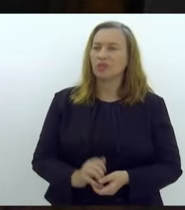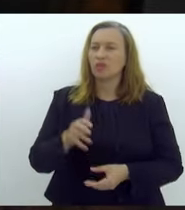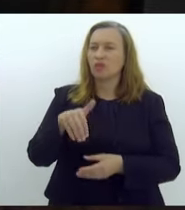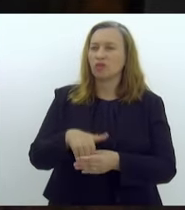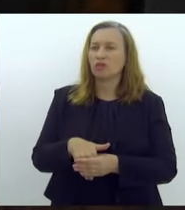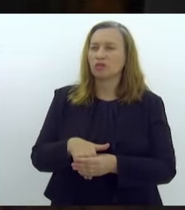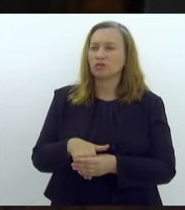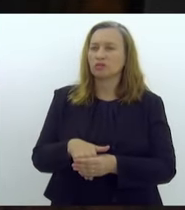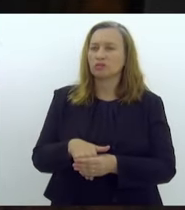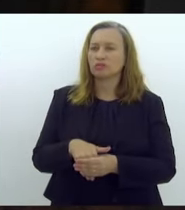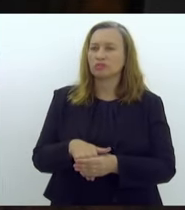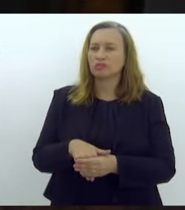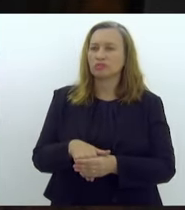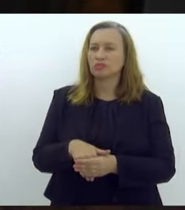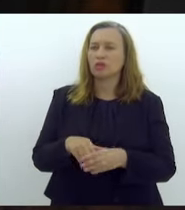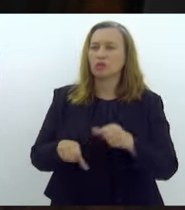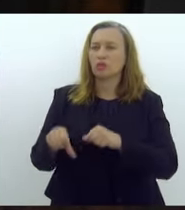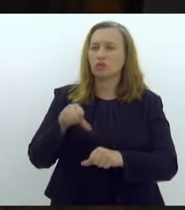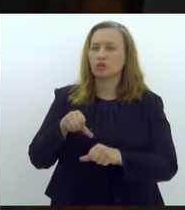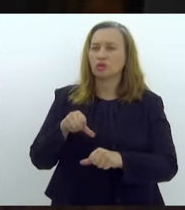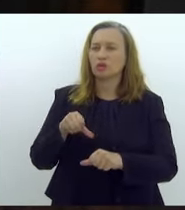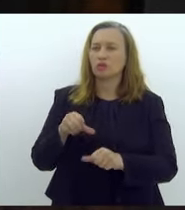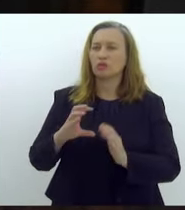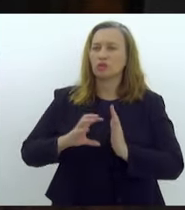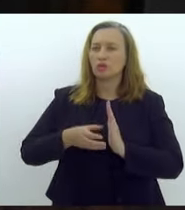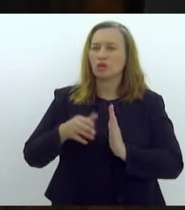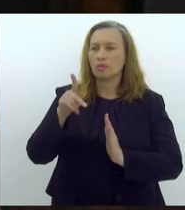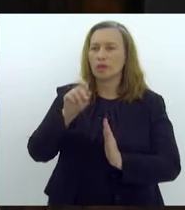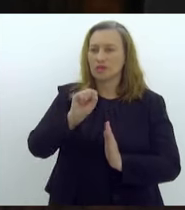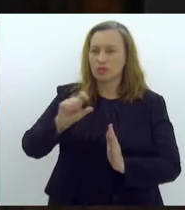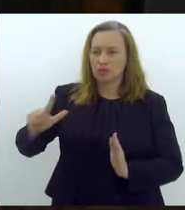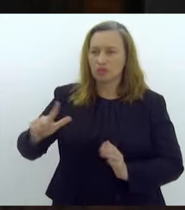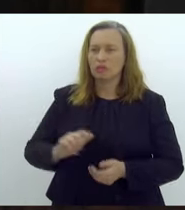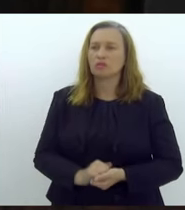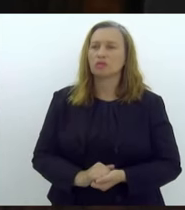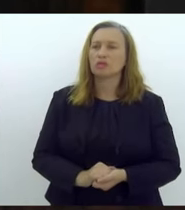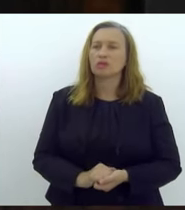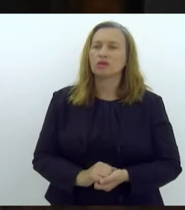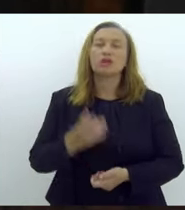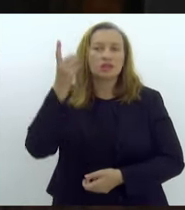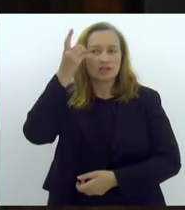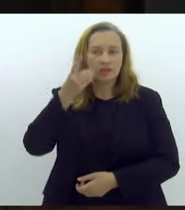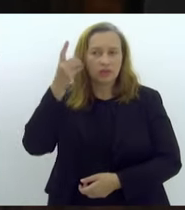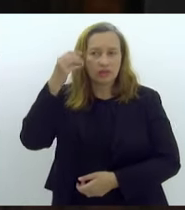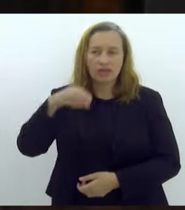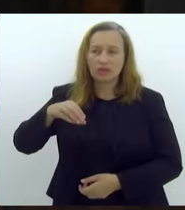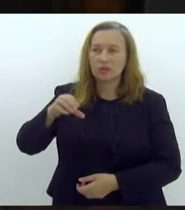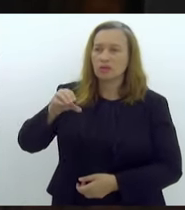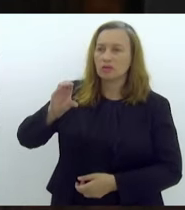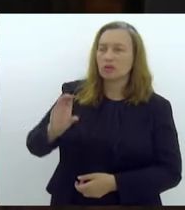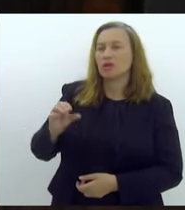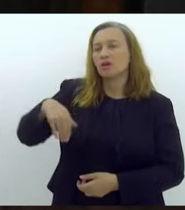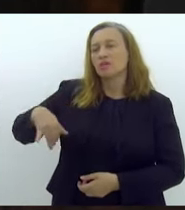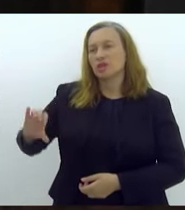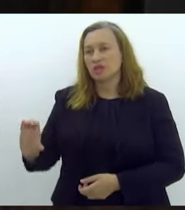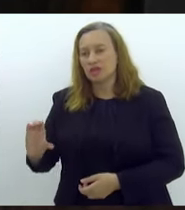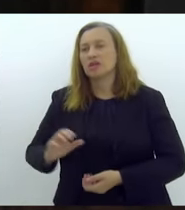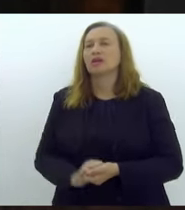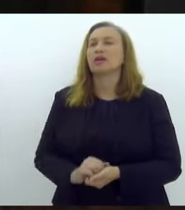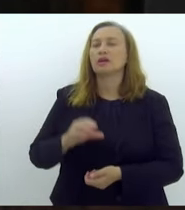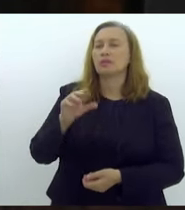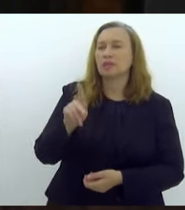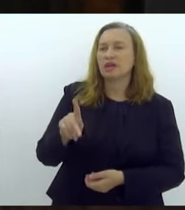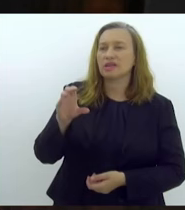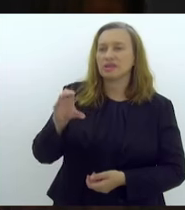voto contrário da bancada do PSOL, do deputado Carlos Mink, do